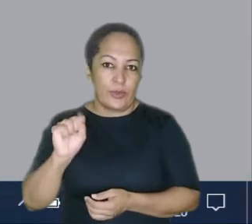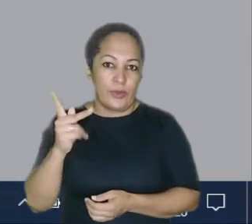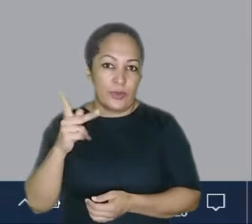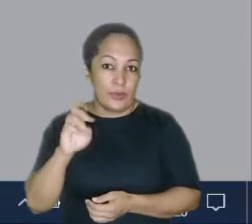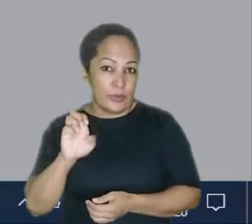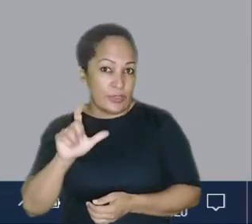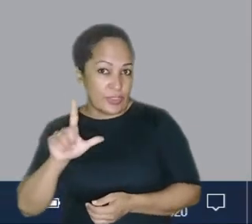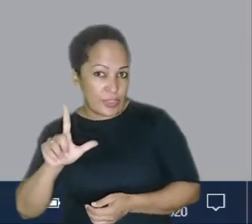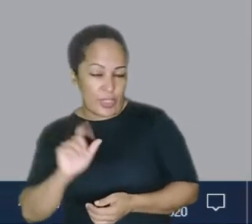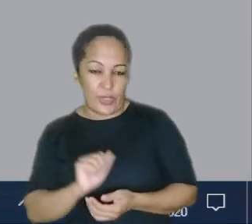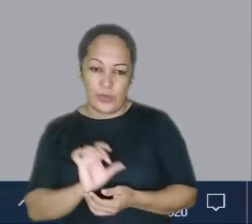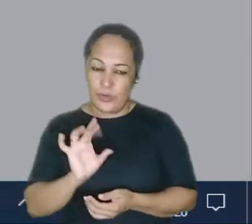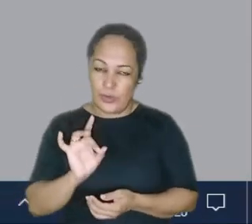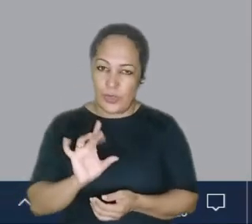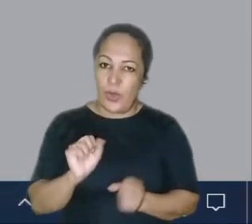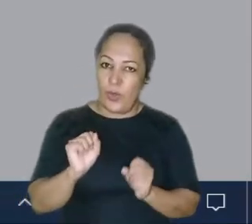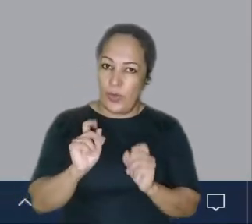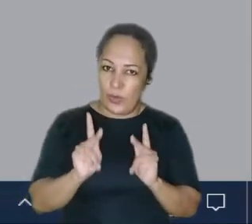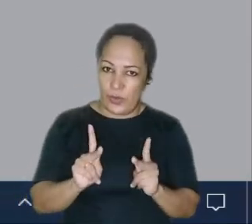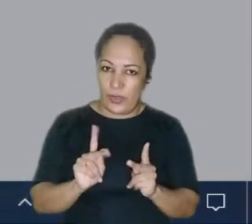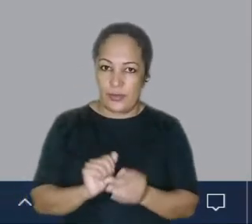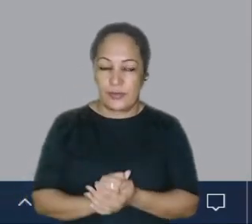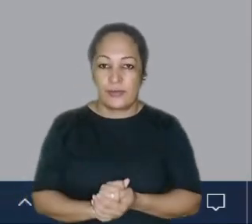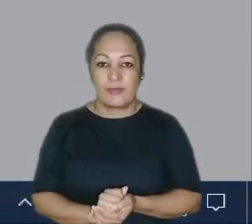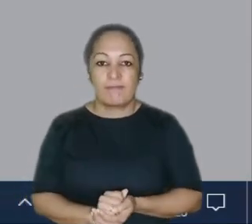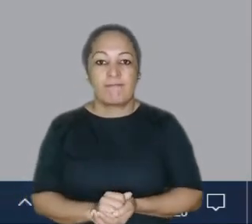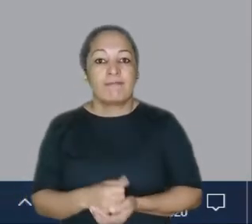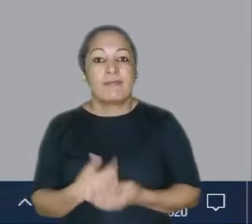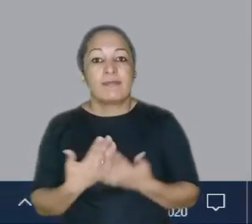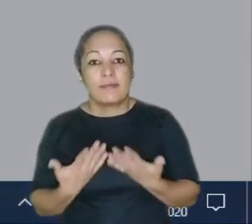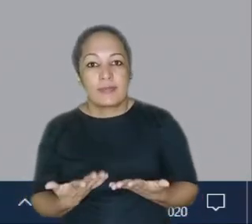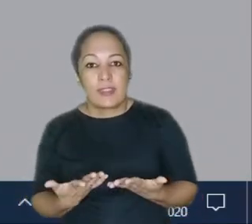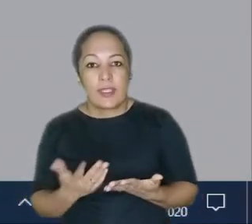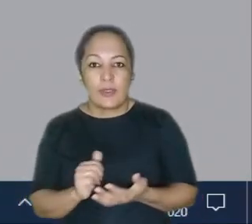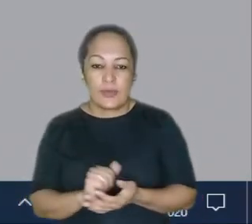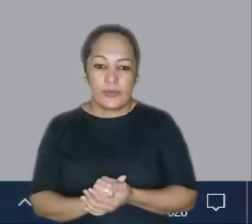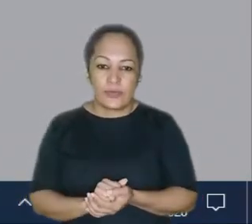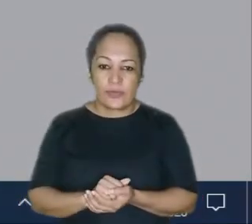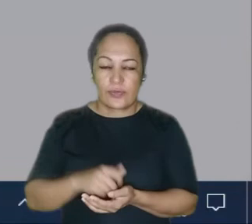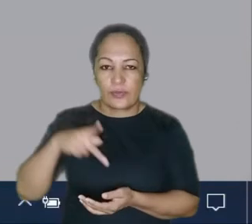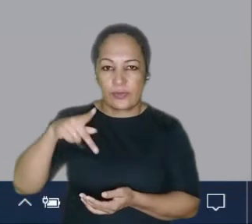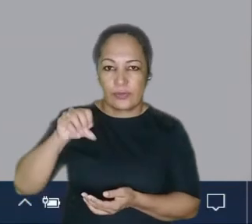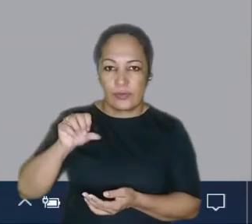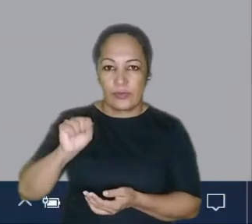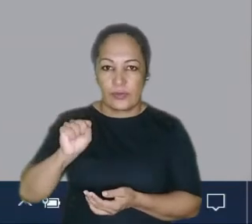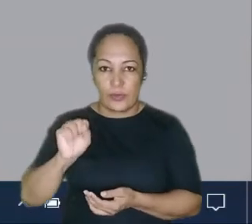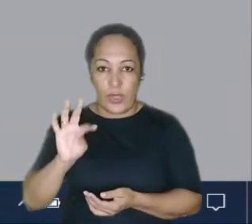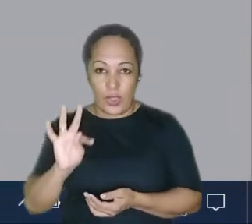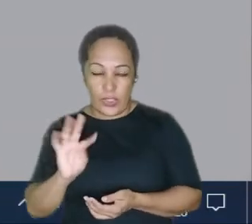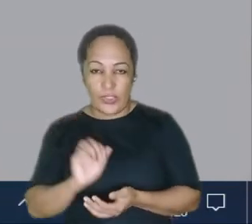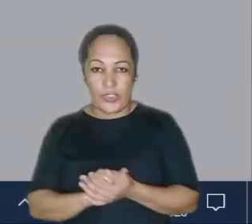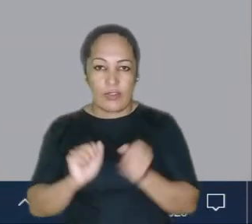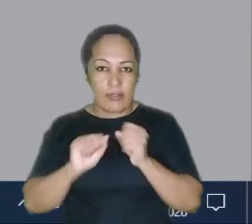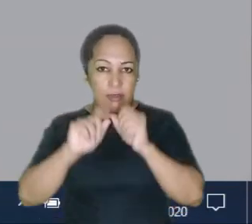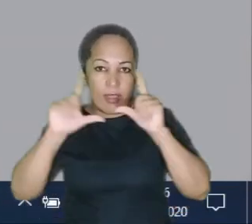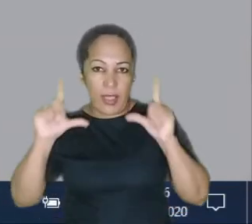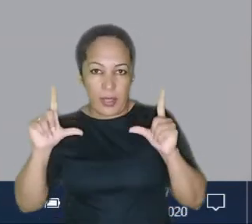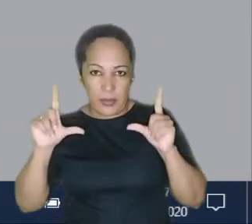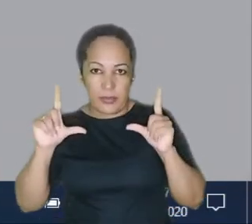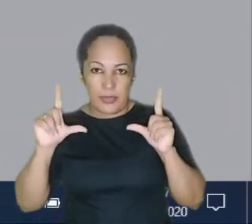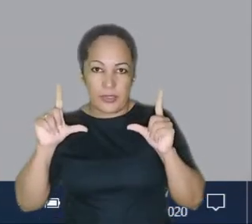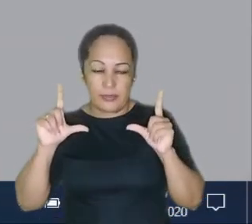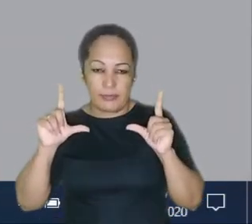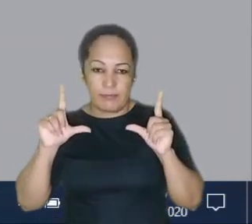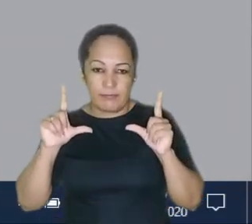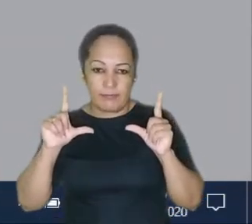gráfica. Beleza, no PostgreSQL, ele vai abrir através do browser no navegador, tá?